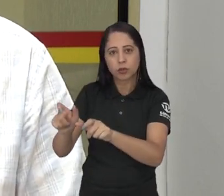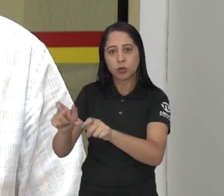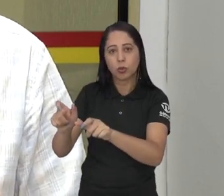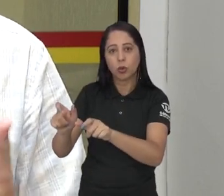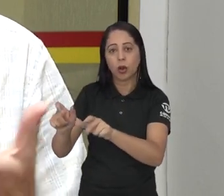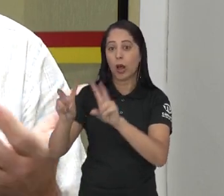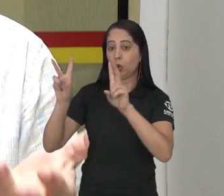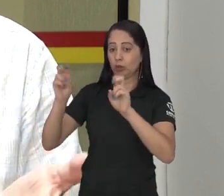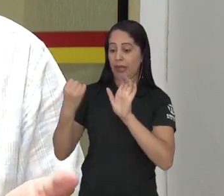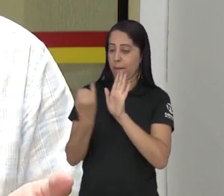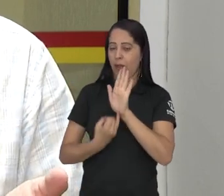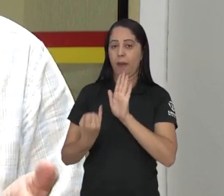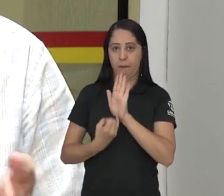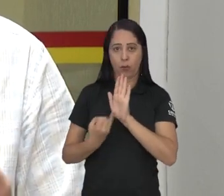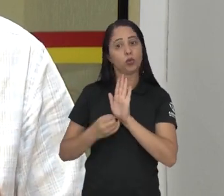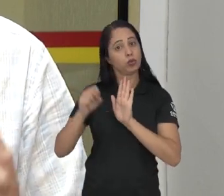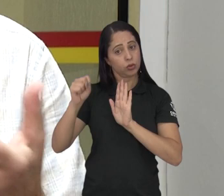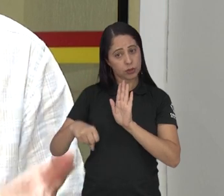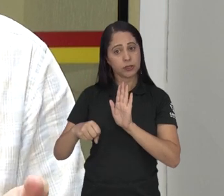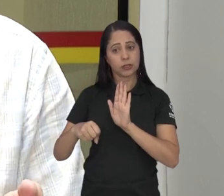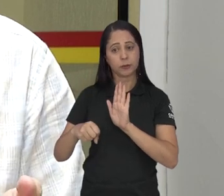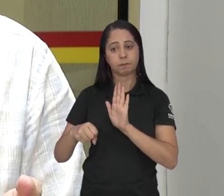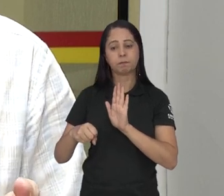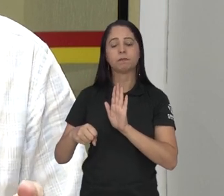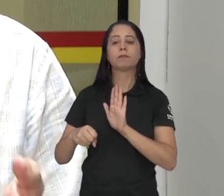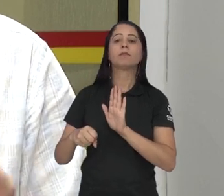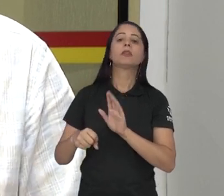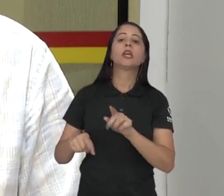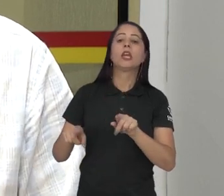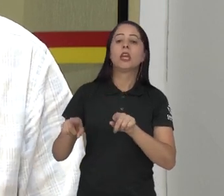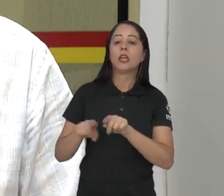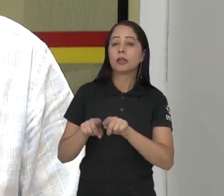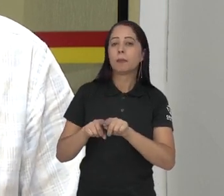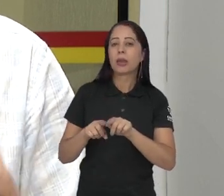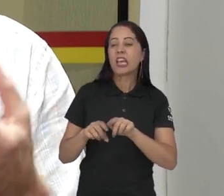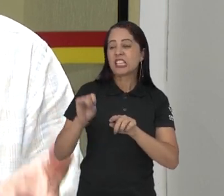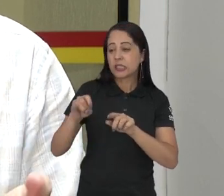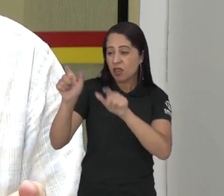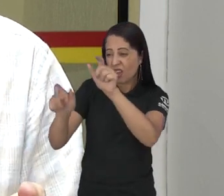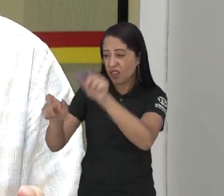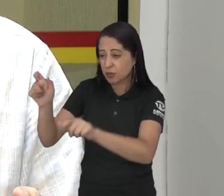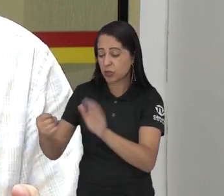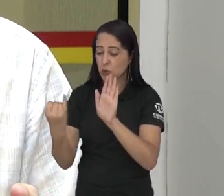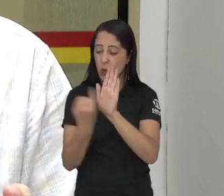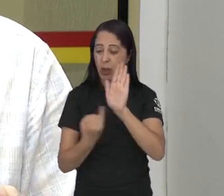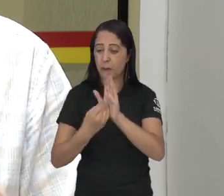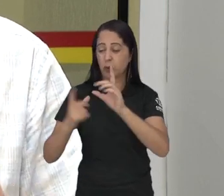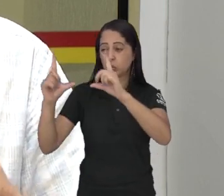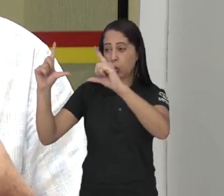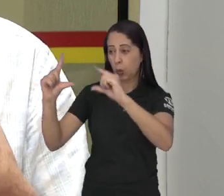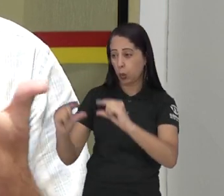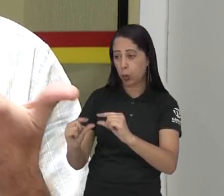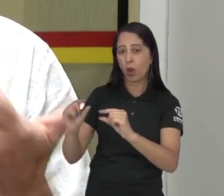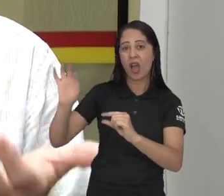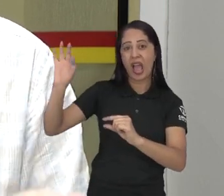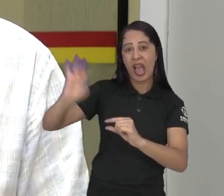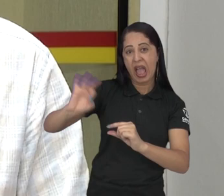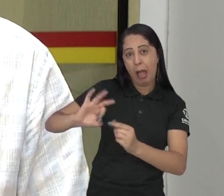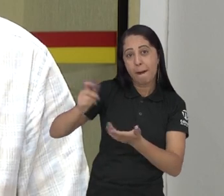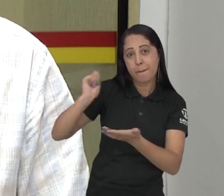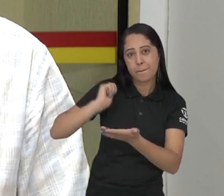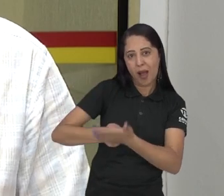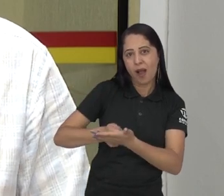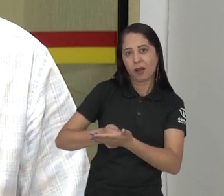prefeitura mas um projeto que fale sobre tributos ele pode fazer e a redução desse tributos estaria traria